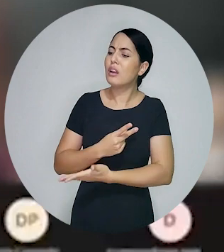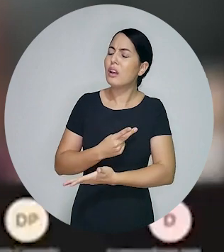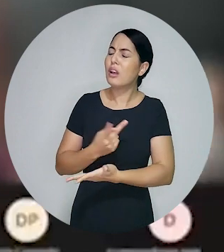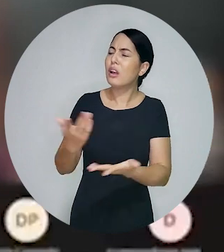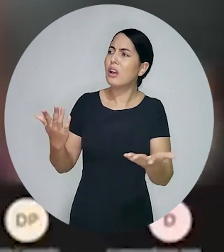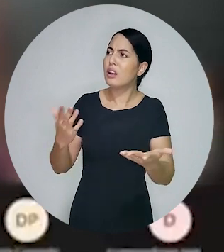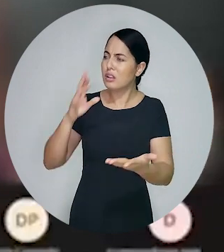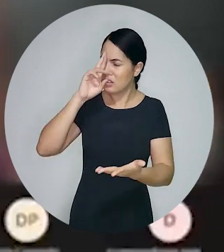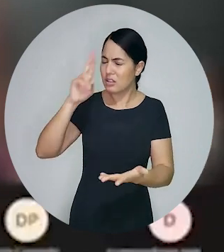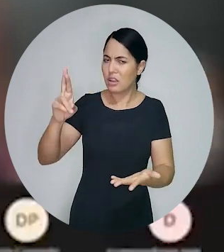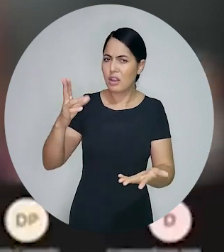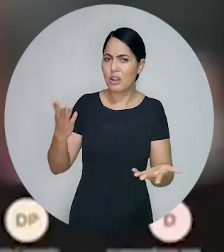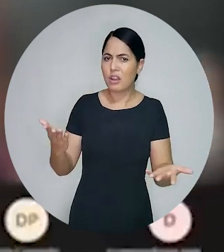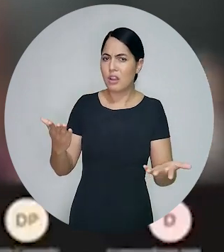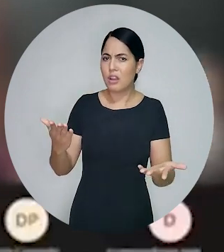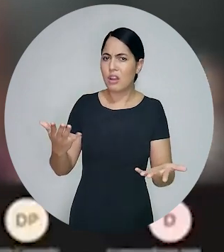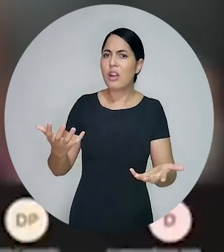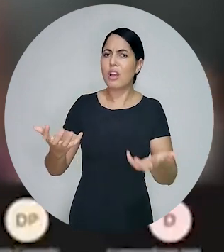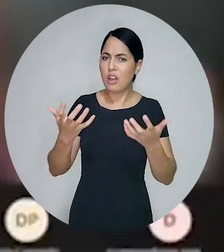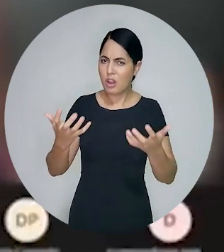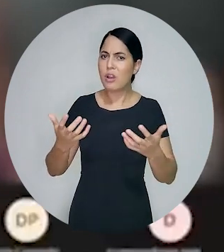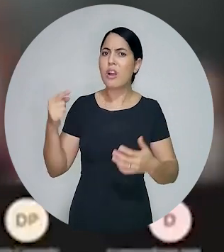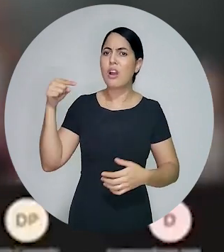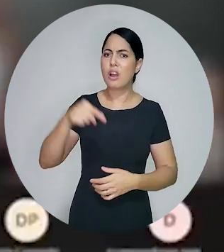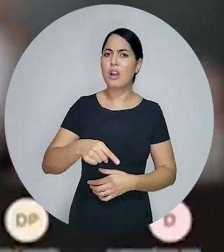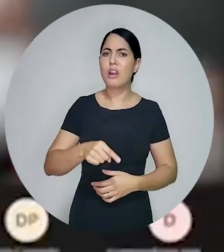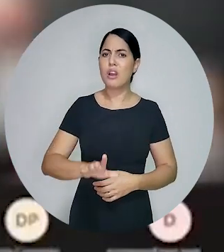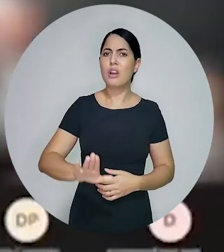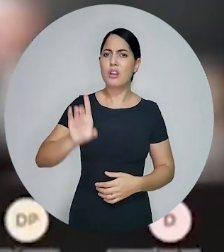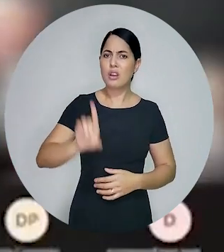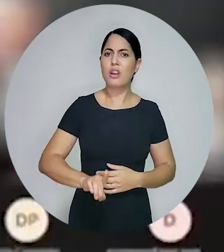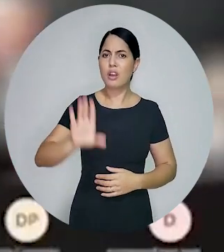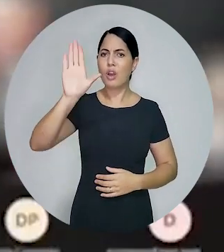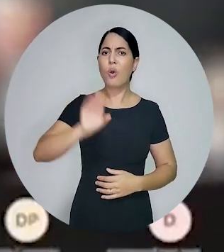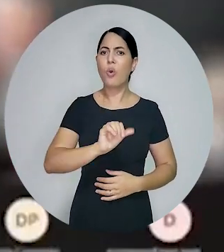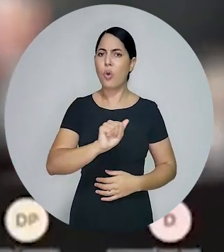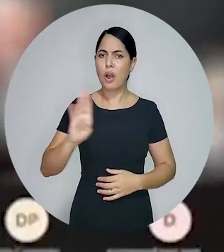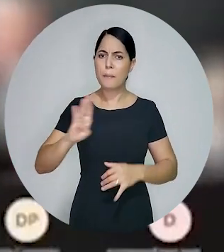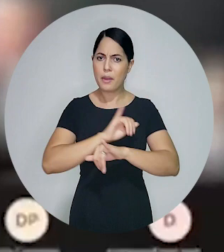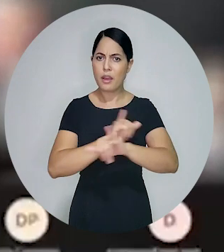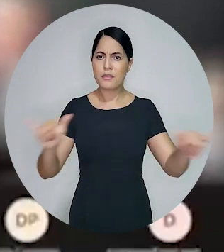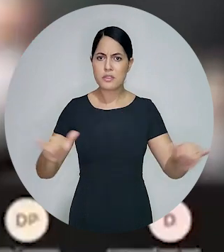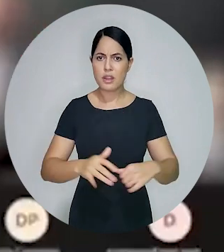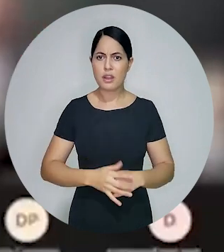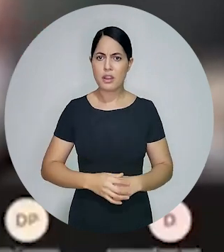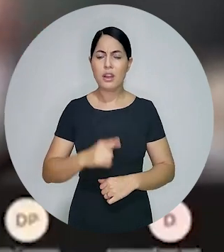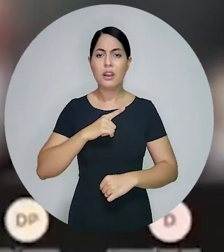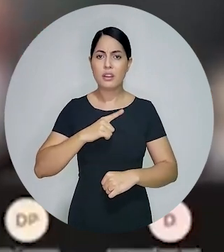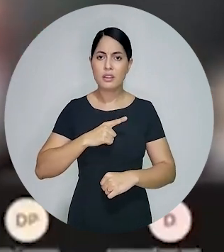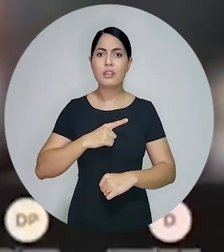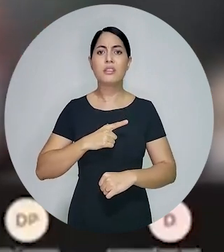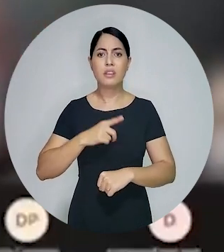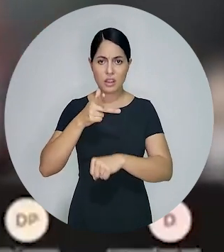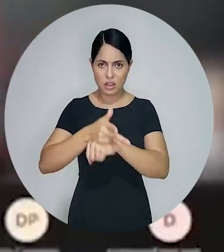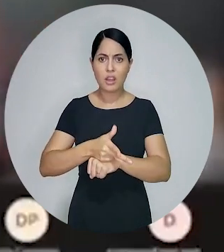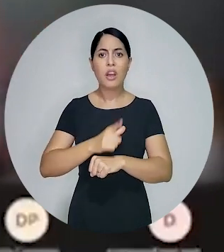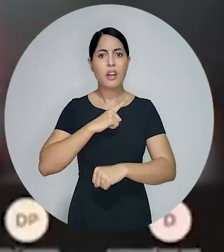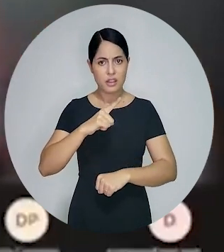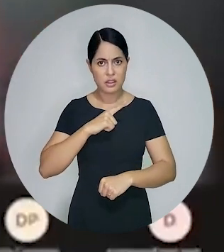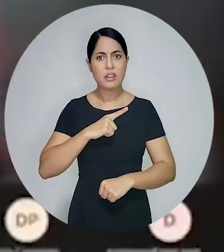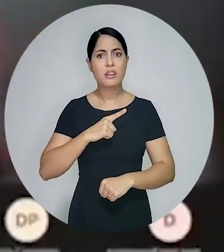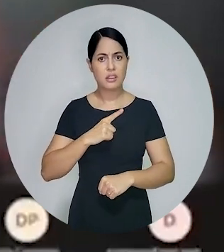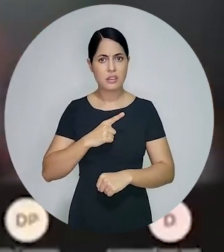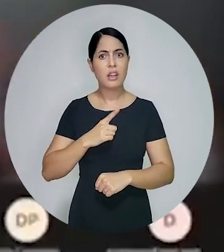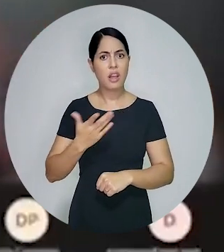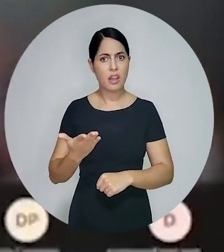Excelência, isso terá que consignar em ata. Excelência. Doutora, quero que consigne em ata o que... Comunicar a ordem, comunicar a OAB. Está